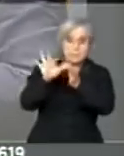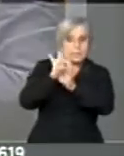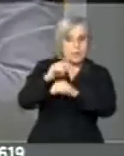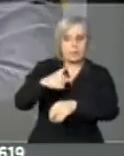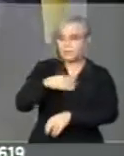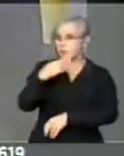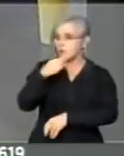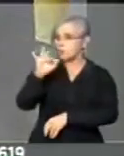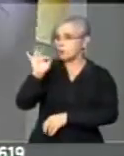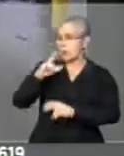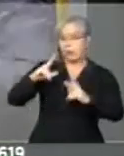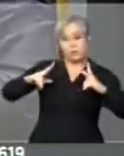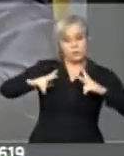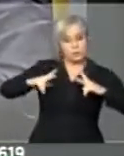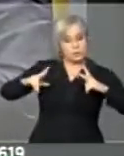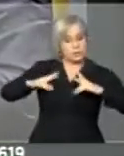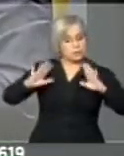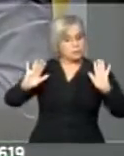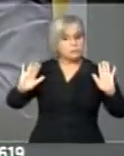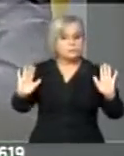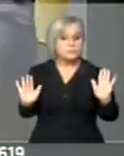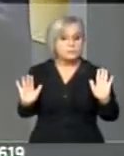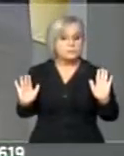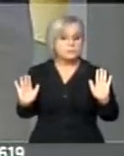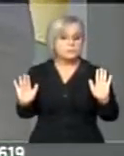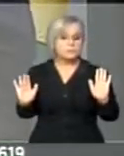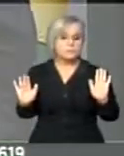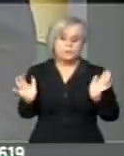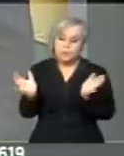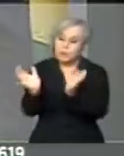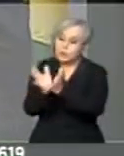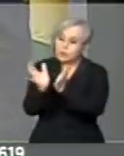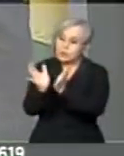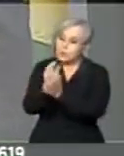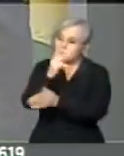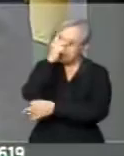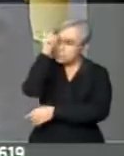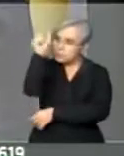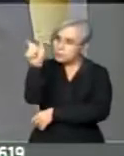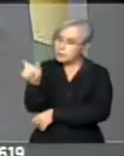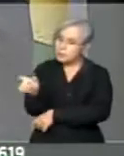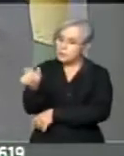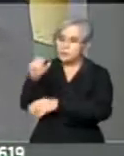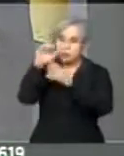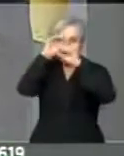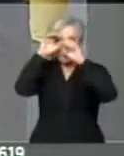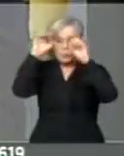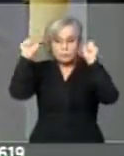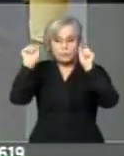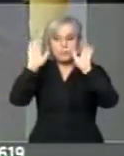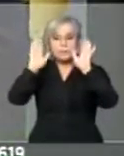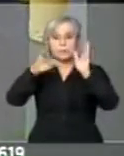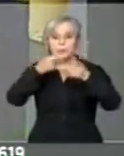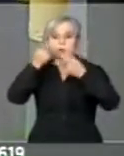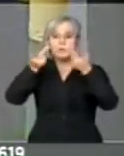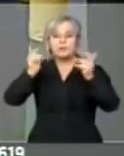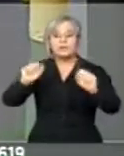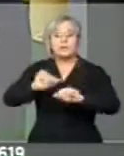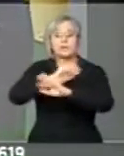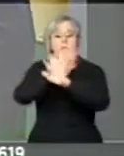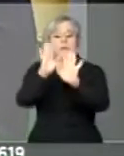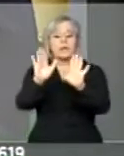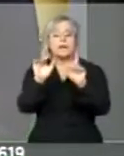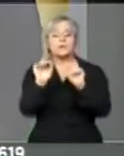pessoalmente, nunca tive contato. Essas pessoas foram claras. Não existe